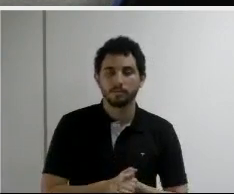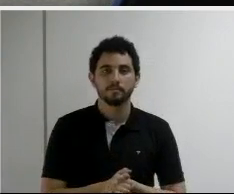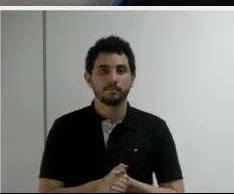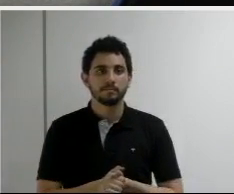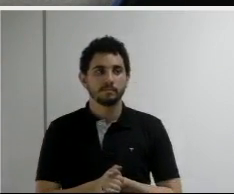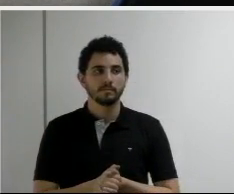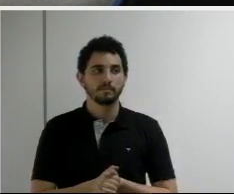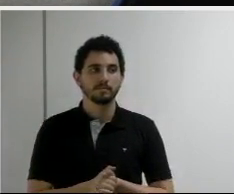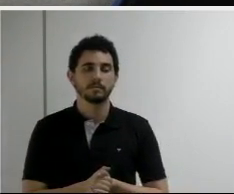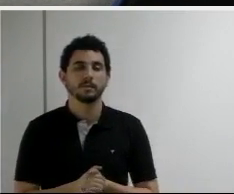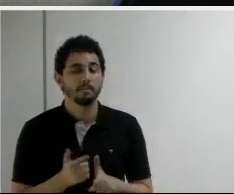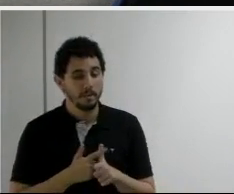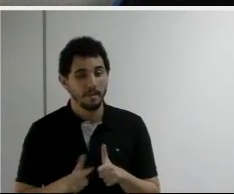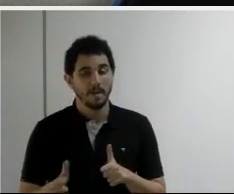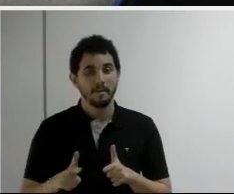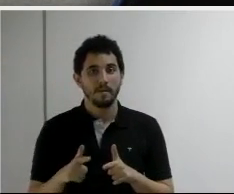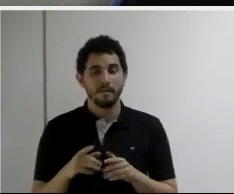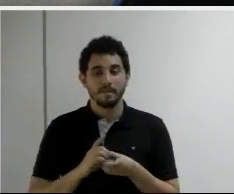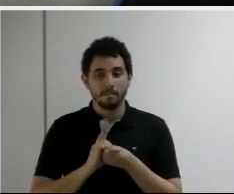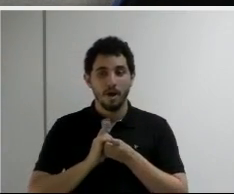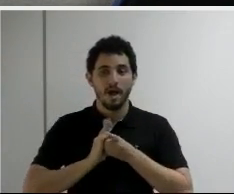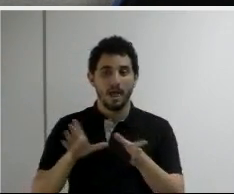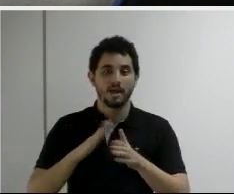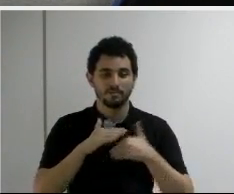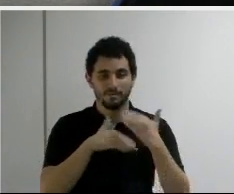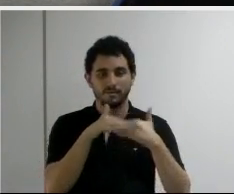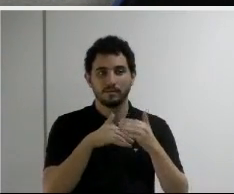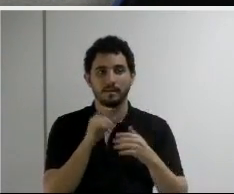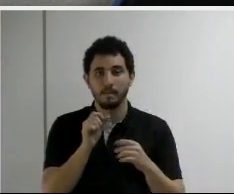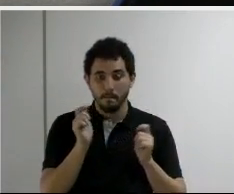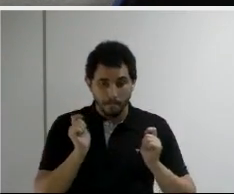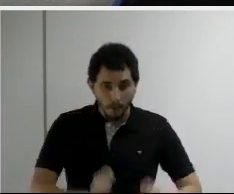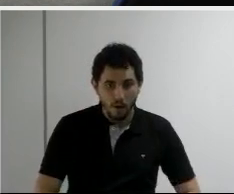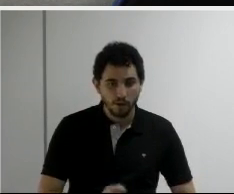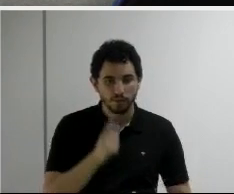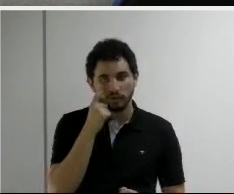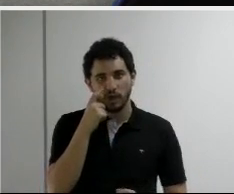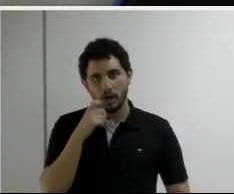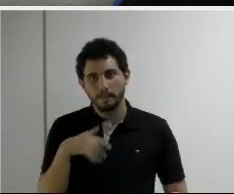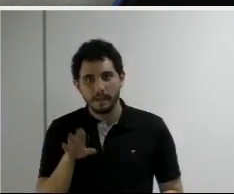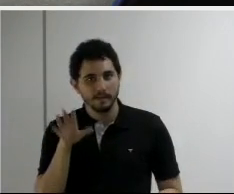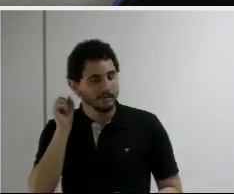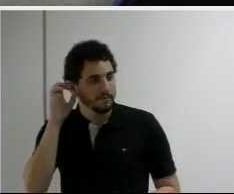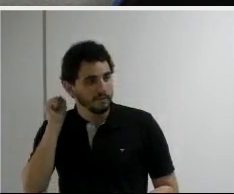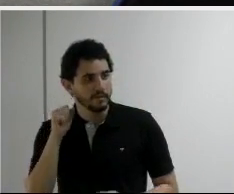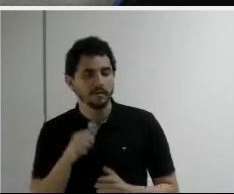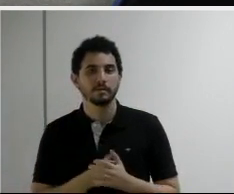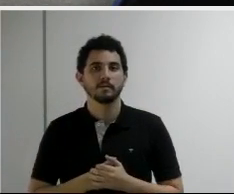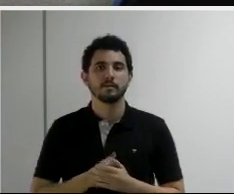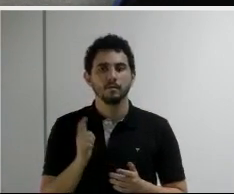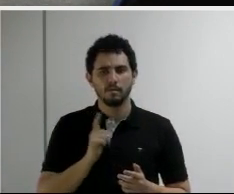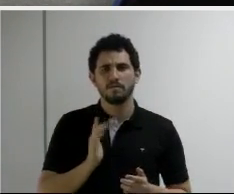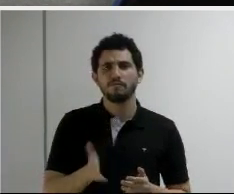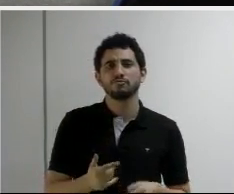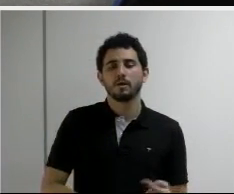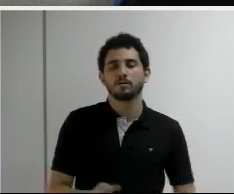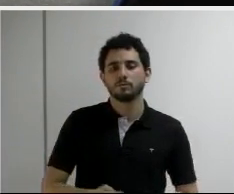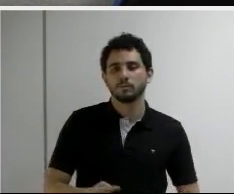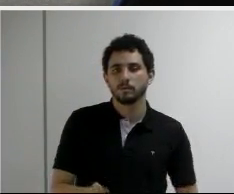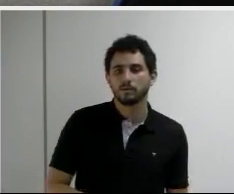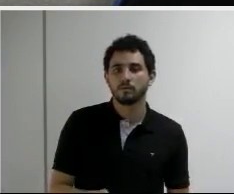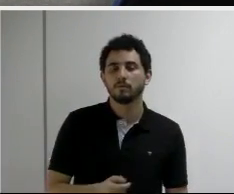no processo democrático quem pode mais chora mais, é mais ouvido, né? Teve essa discussão